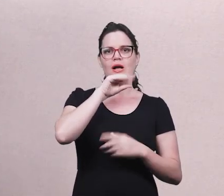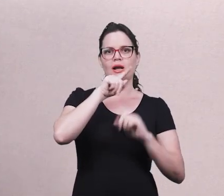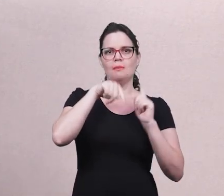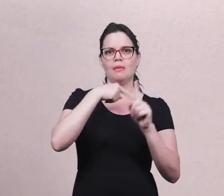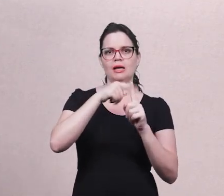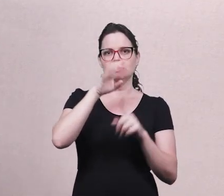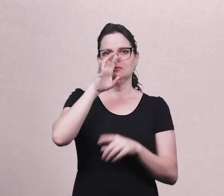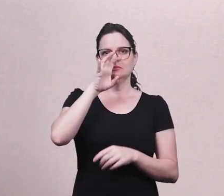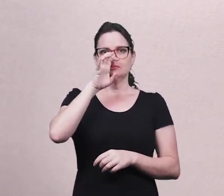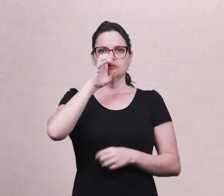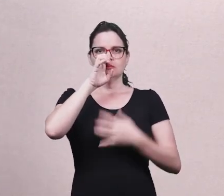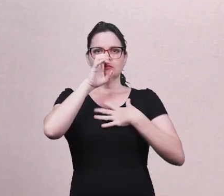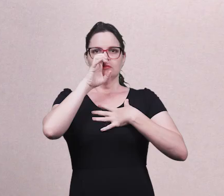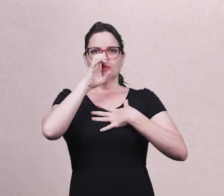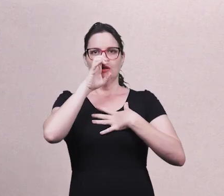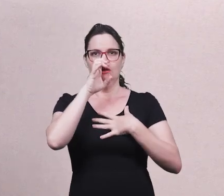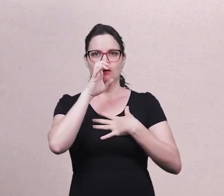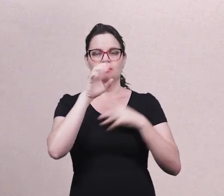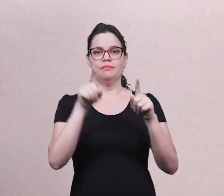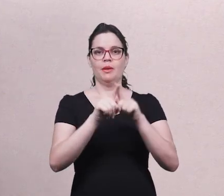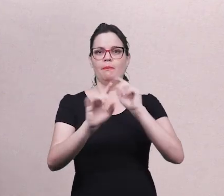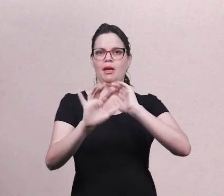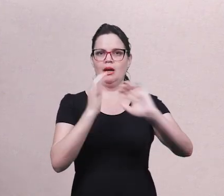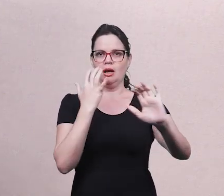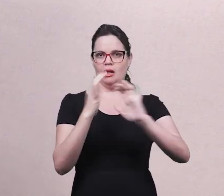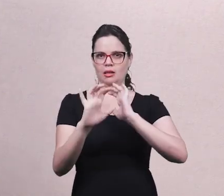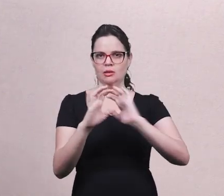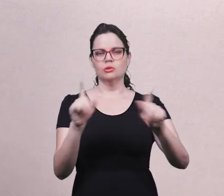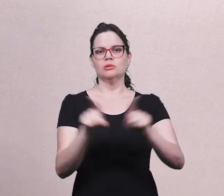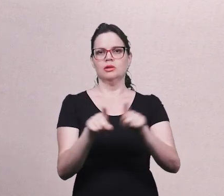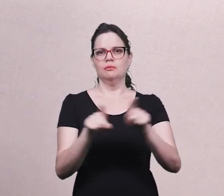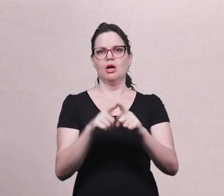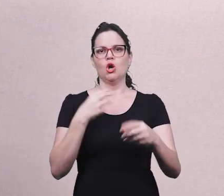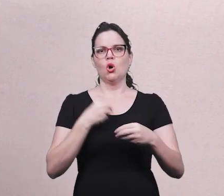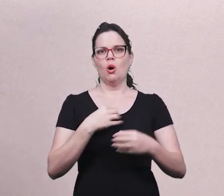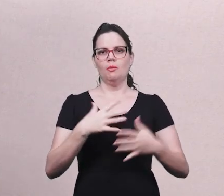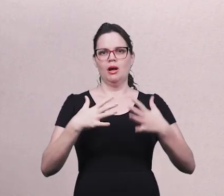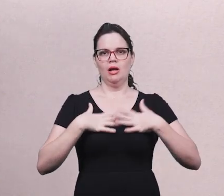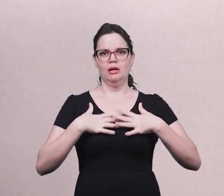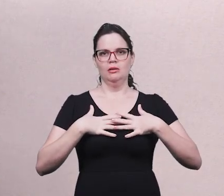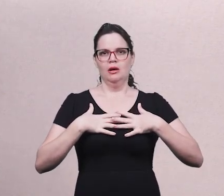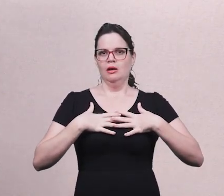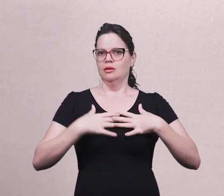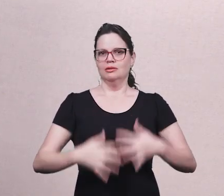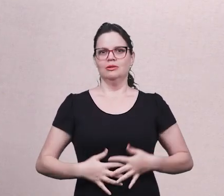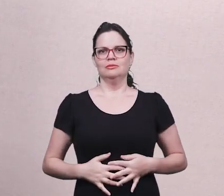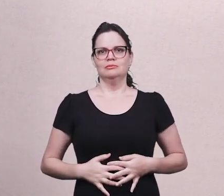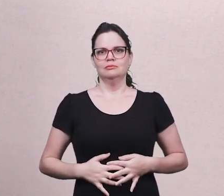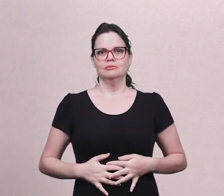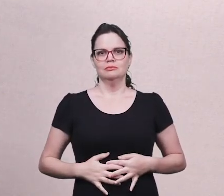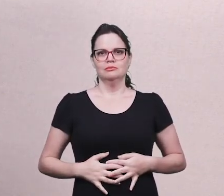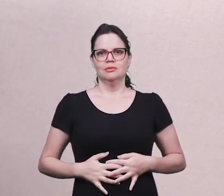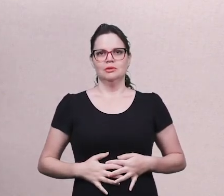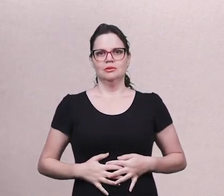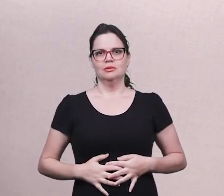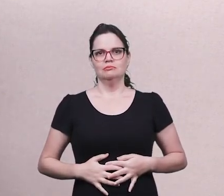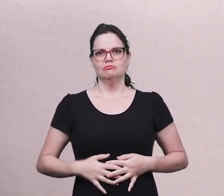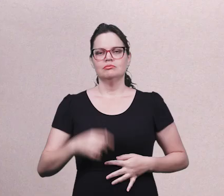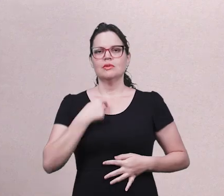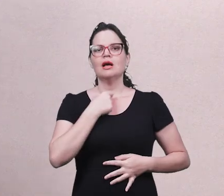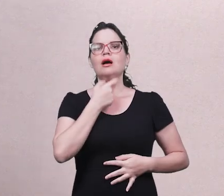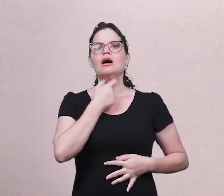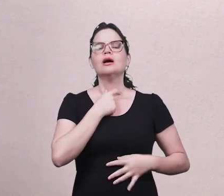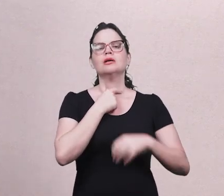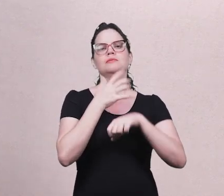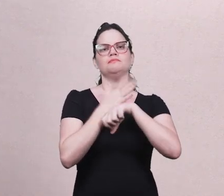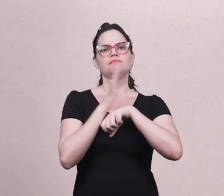respiração. O cantor, ele precisa passar também pelo exercício da respiração, do aquecimento vocal, onde